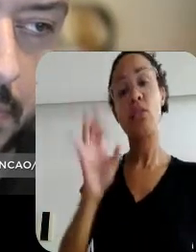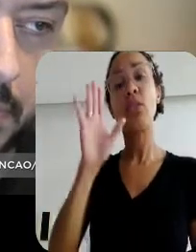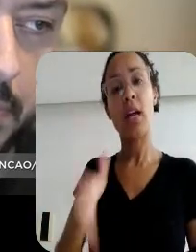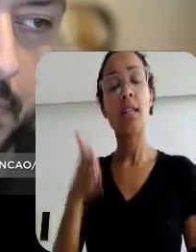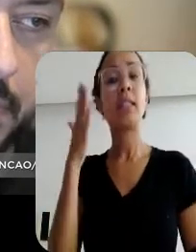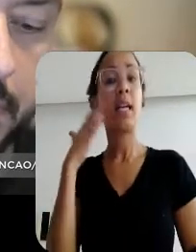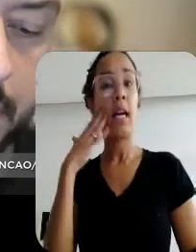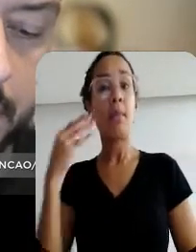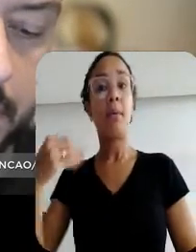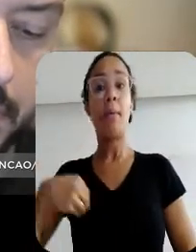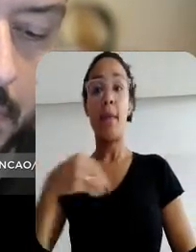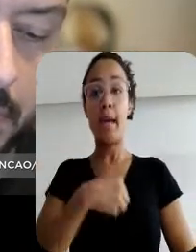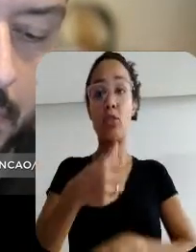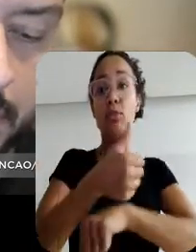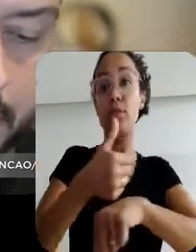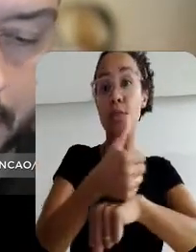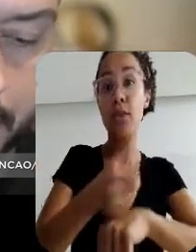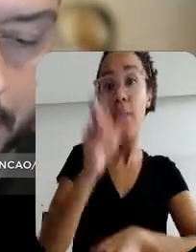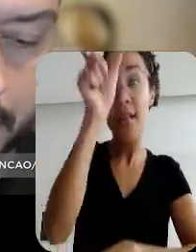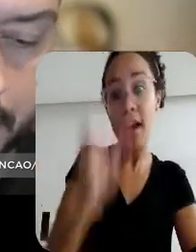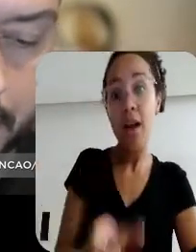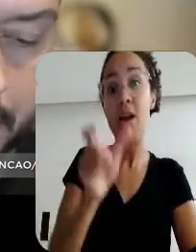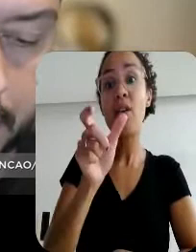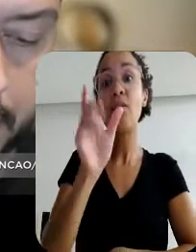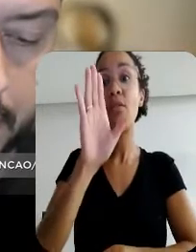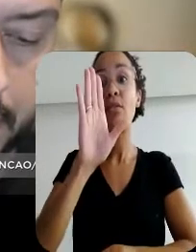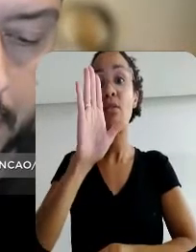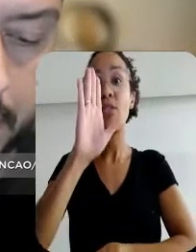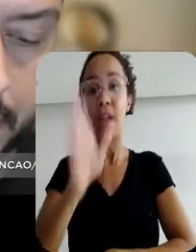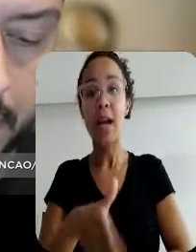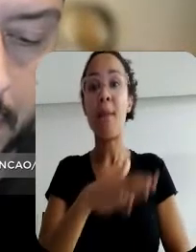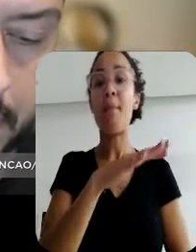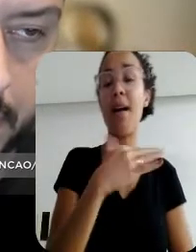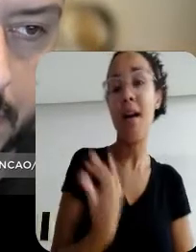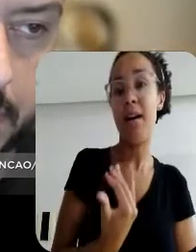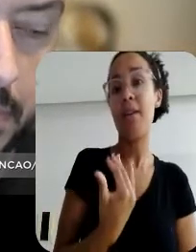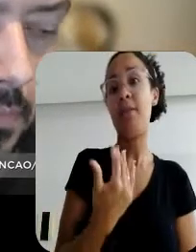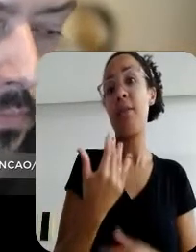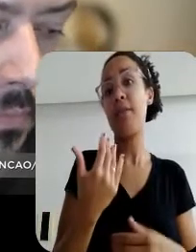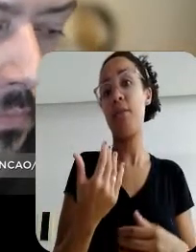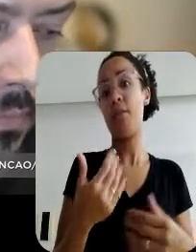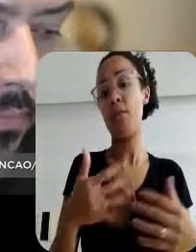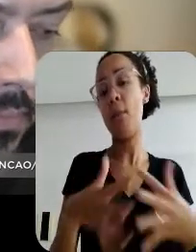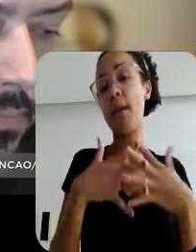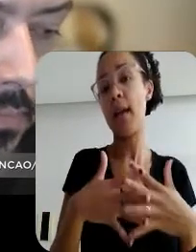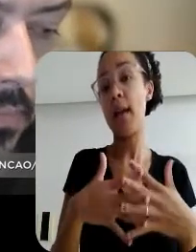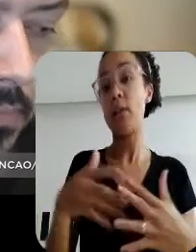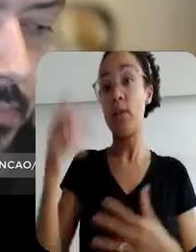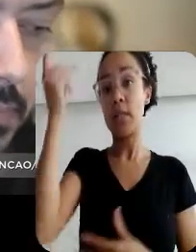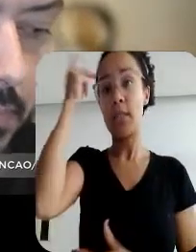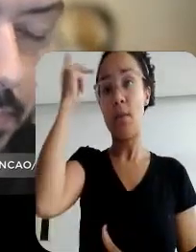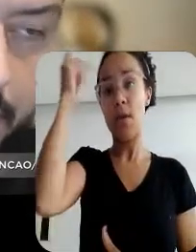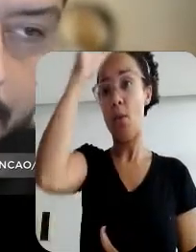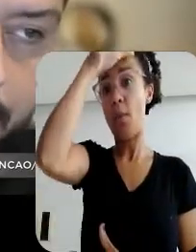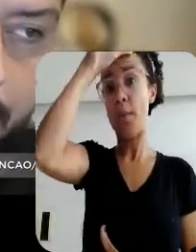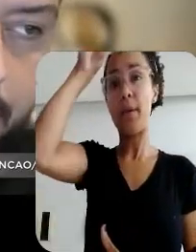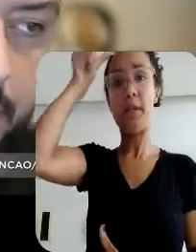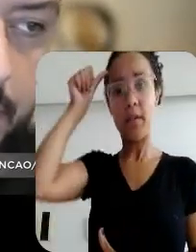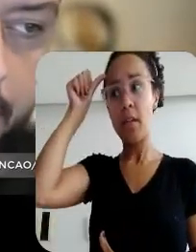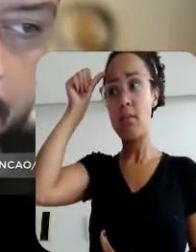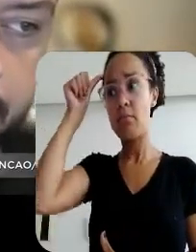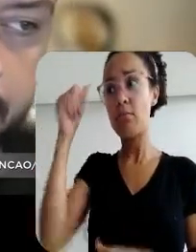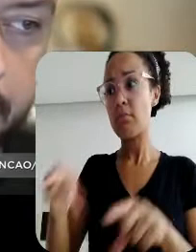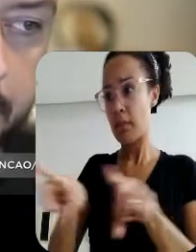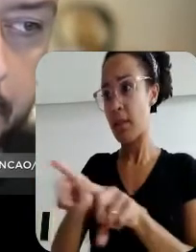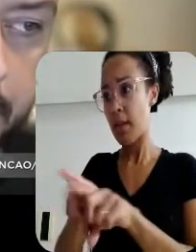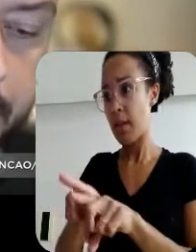Paulo acho que perdeu até o prefeito na época da gripe espanhola aqui. Não, foi o presidente do Brasil. Foi presidente do Brasil, né? Sim. Presidente também. Perdeu, não tinha caixão.